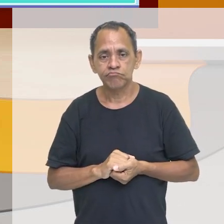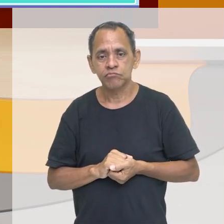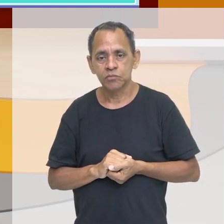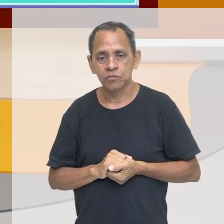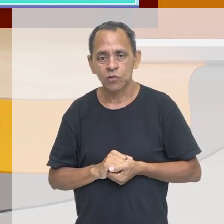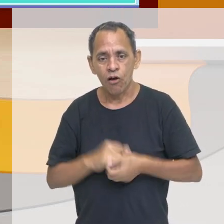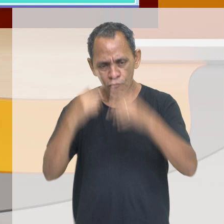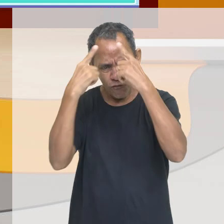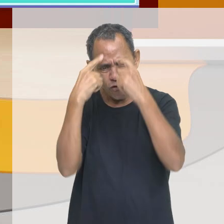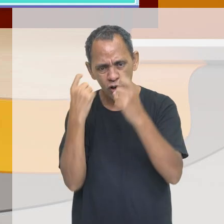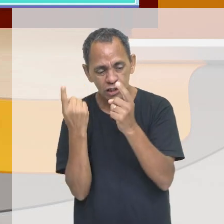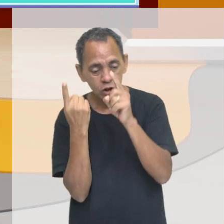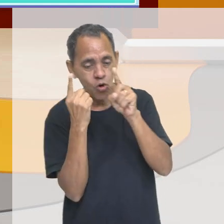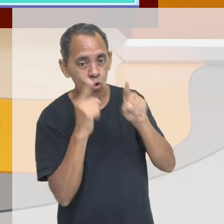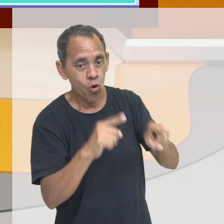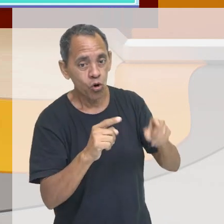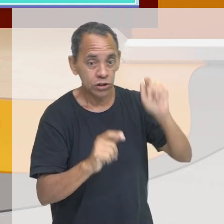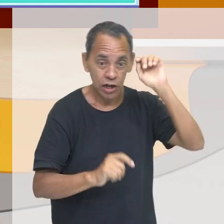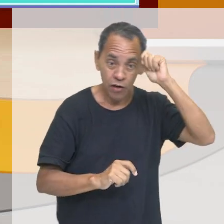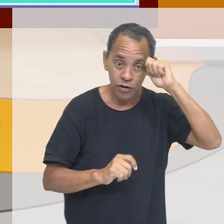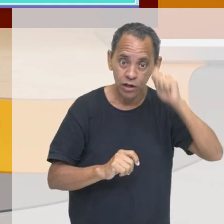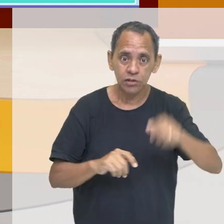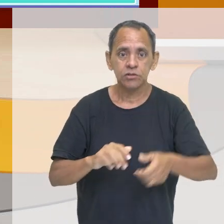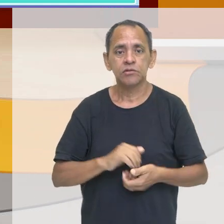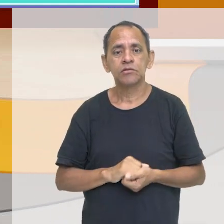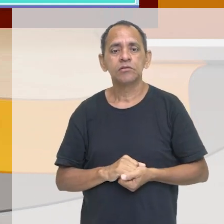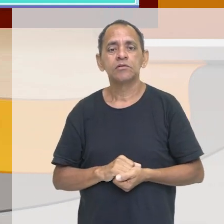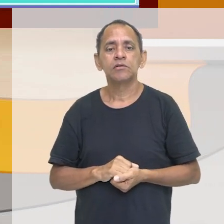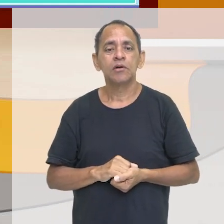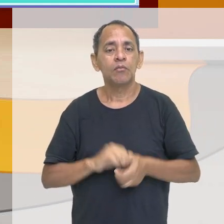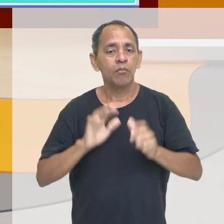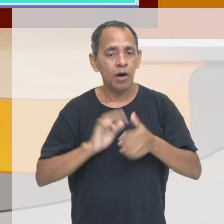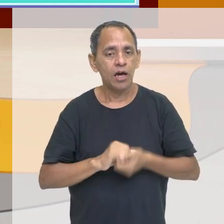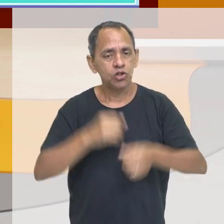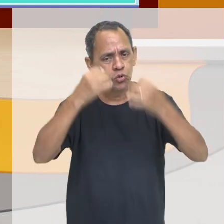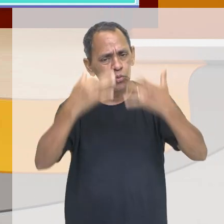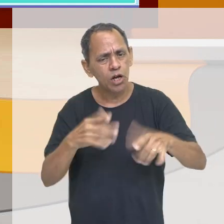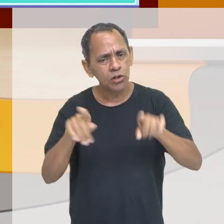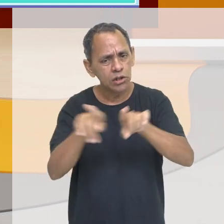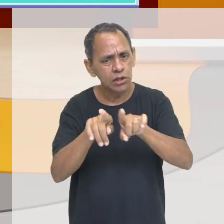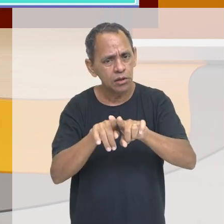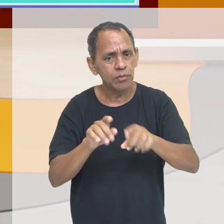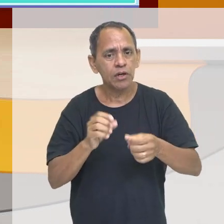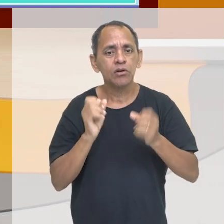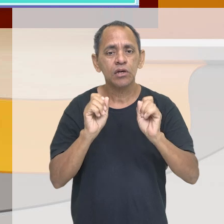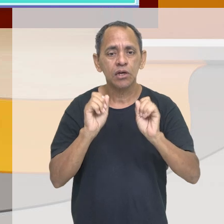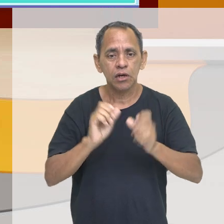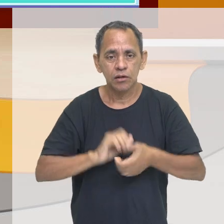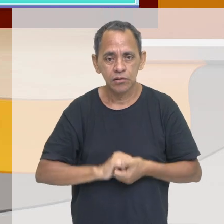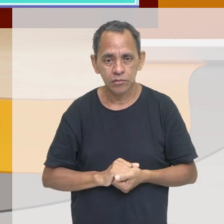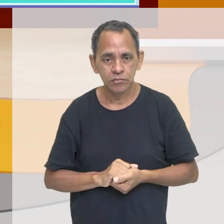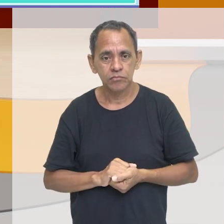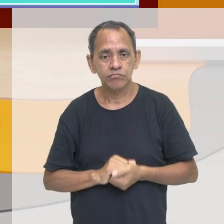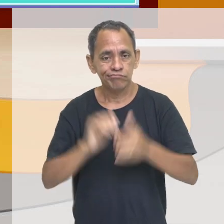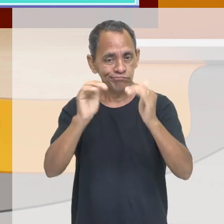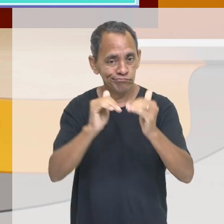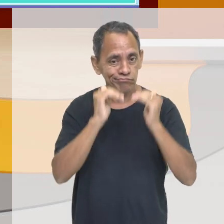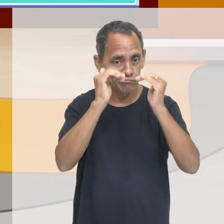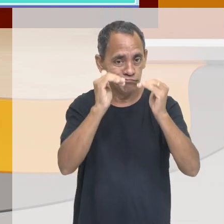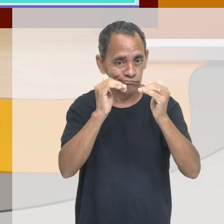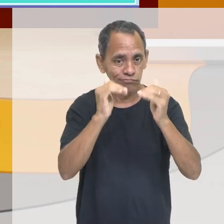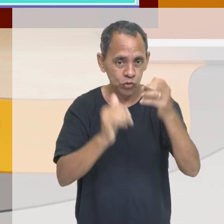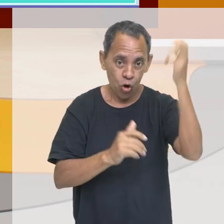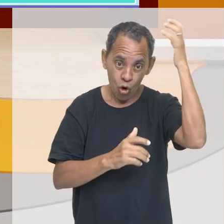a gente está recapitulando que a Bélgica, um soberano chamado Leopoldo II foi um dos